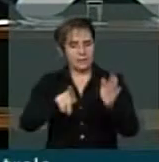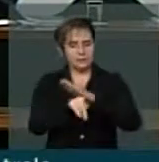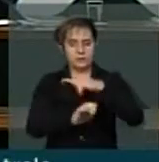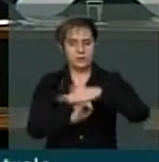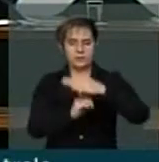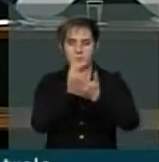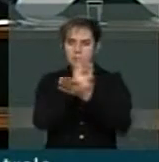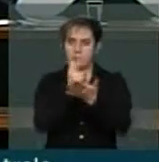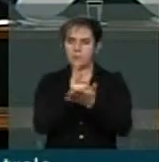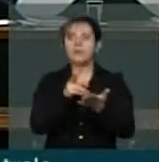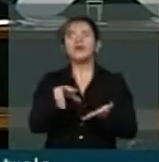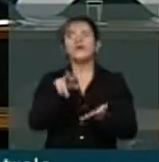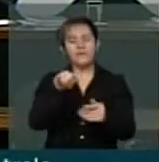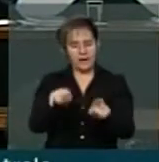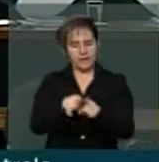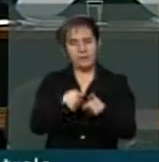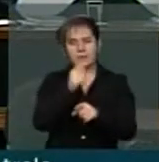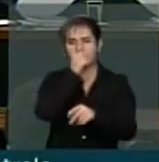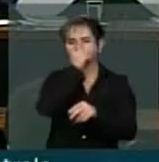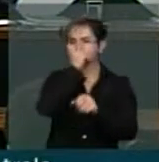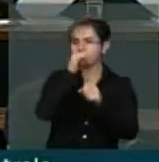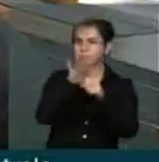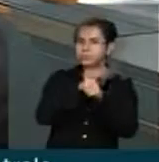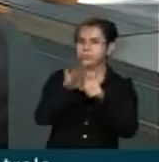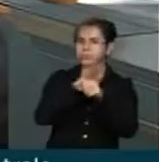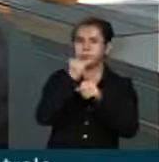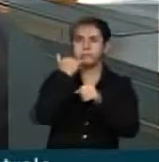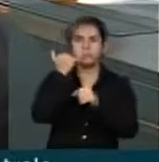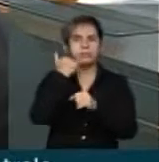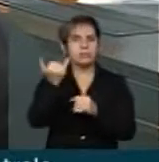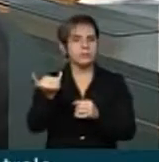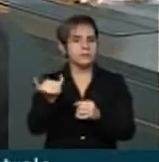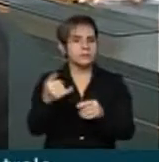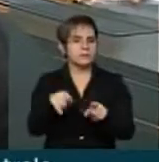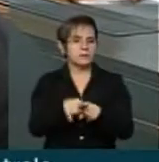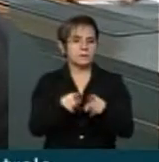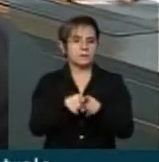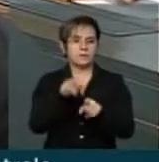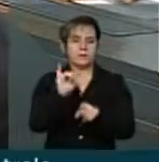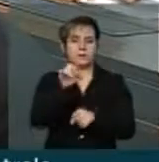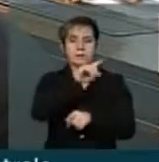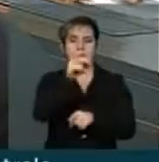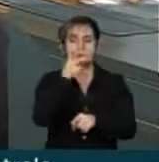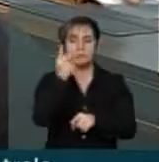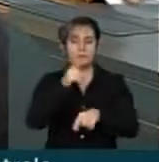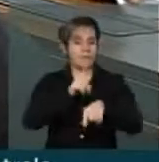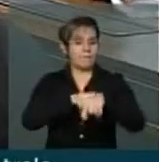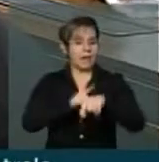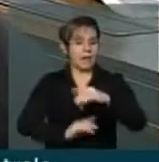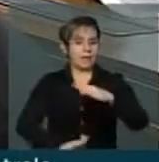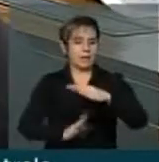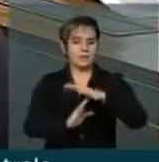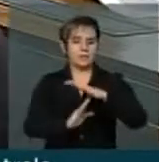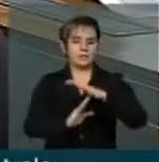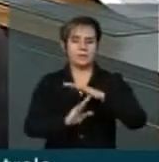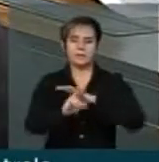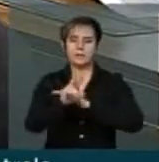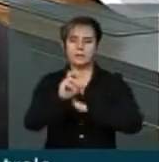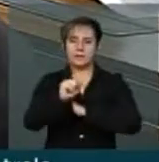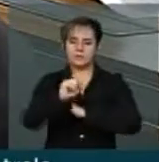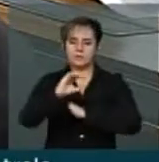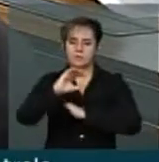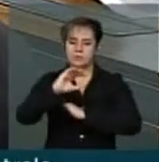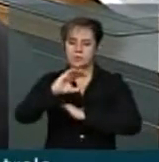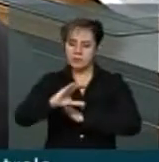operadora, vai impactar mais a transmissão, não tenho dúvida disso. Quando você fala prazo de validade de chip, a tarifação